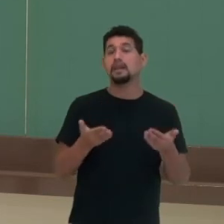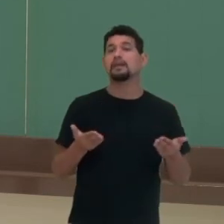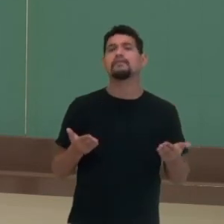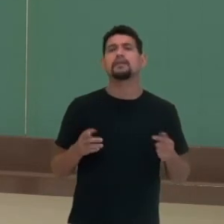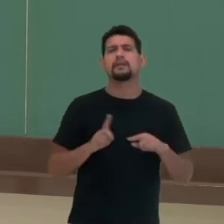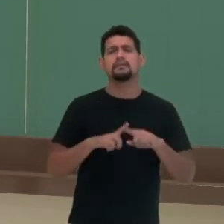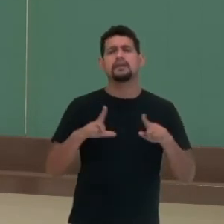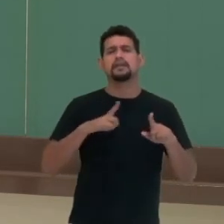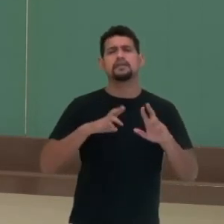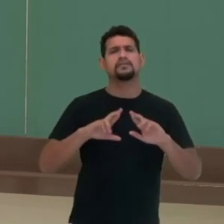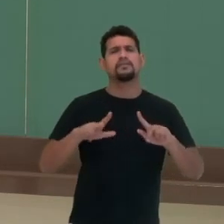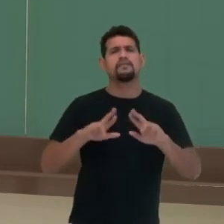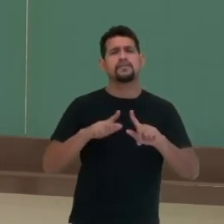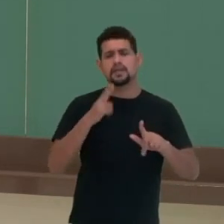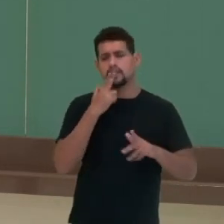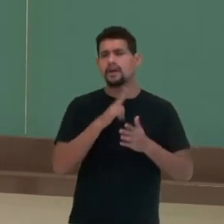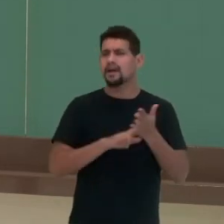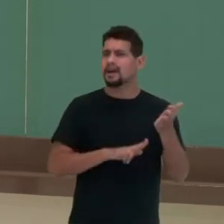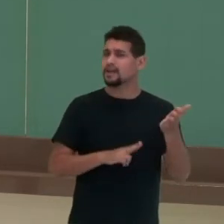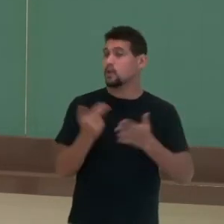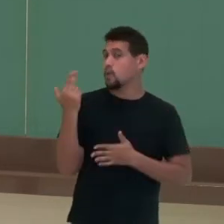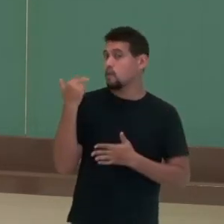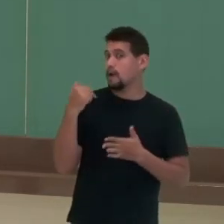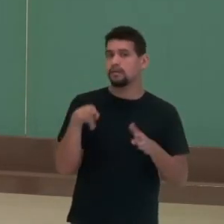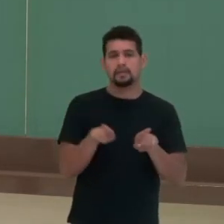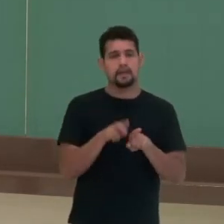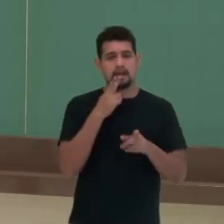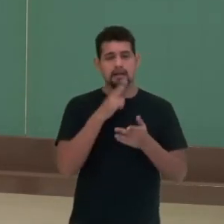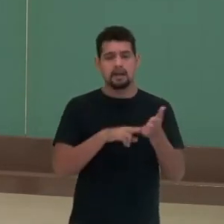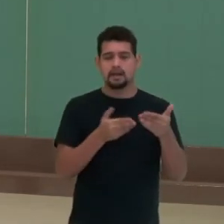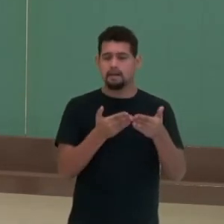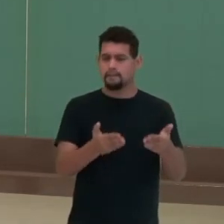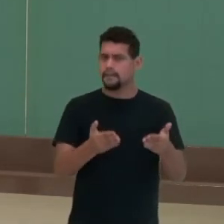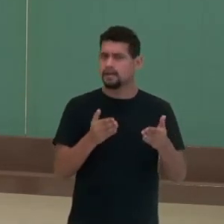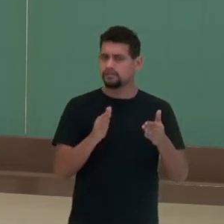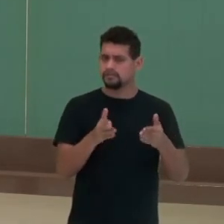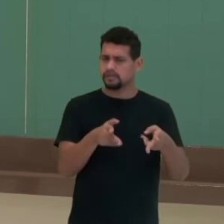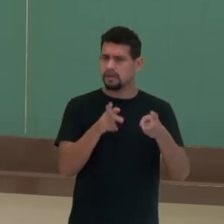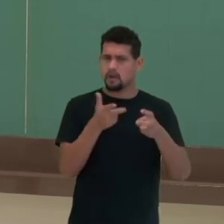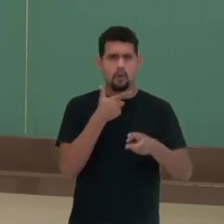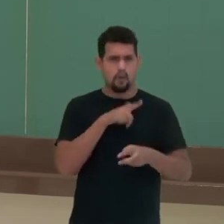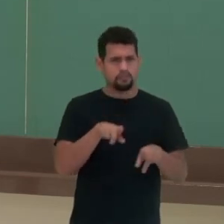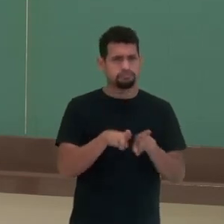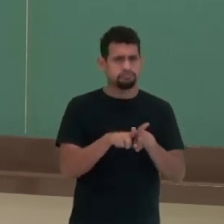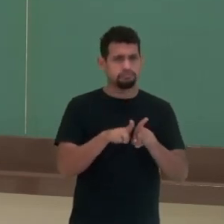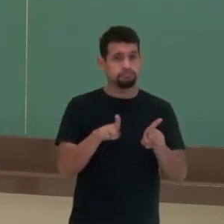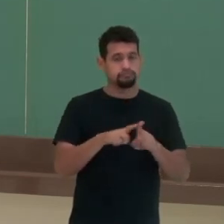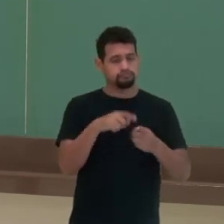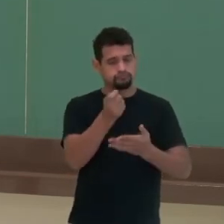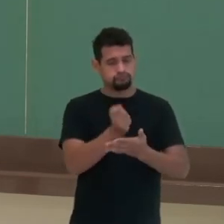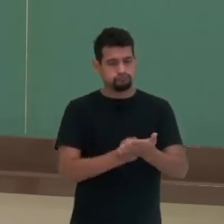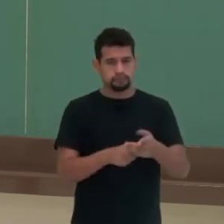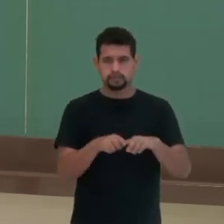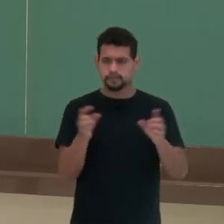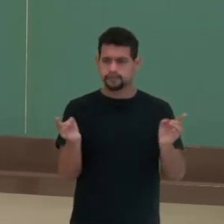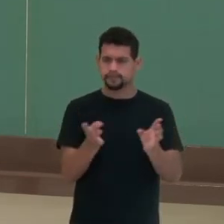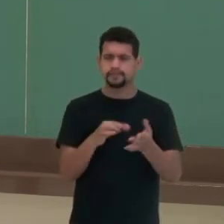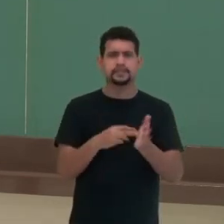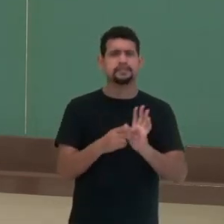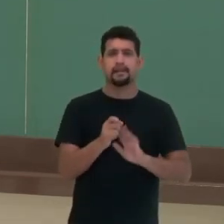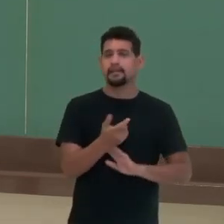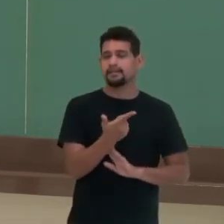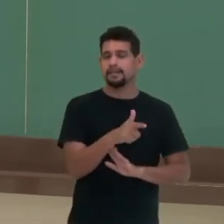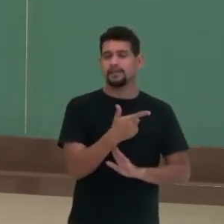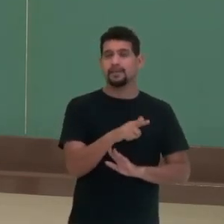a diferença entre uma carta comum e a carta aberta, você já pode até considerar aí nas suas anotações, é que ela não